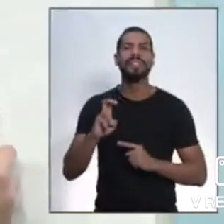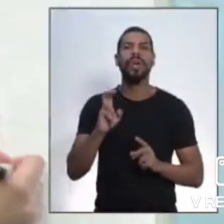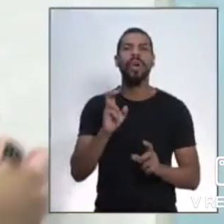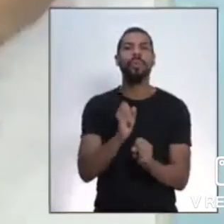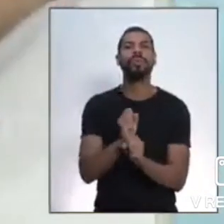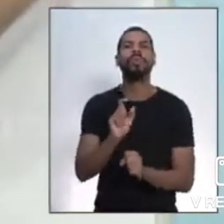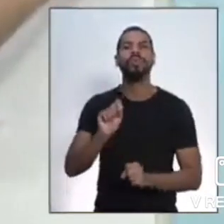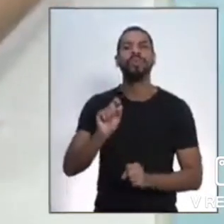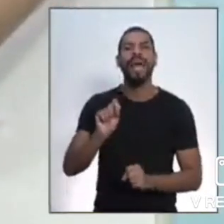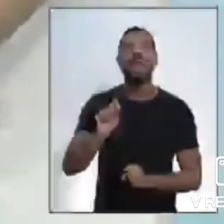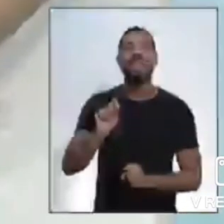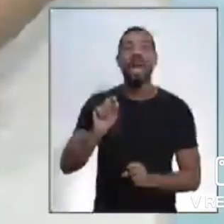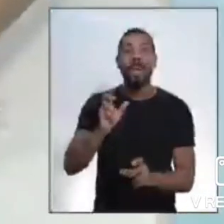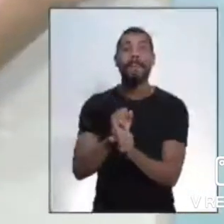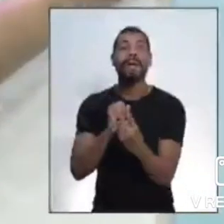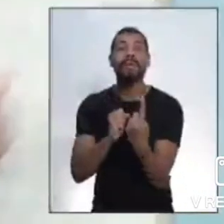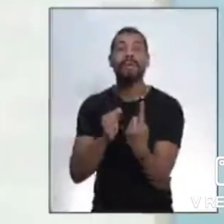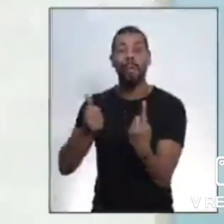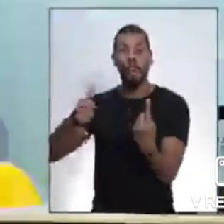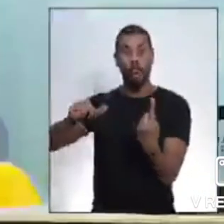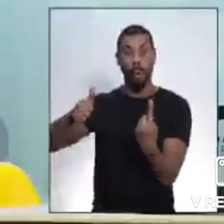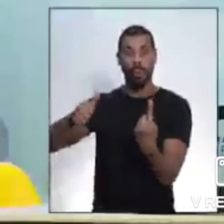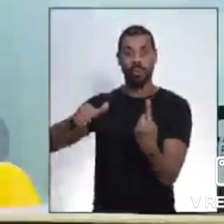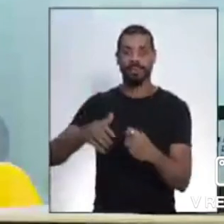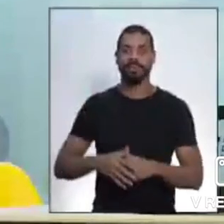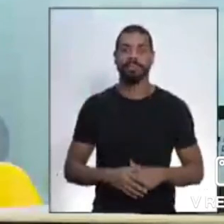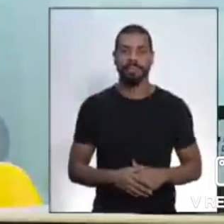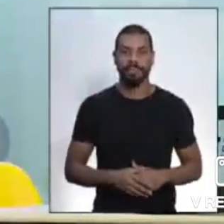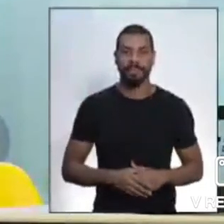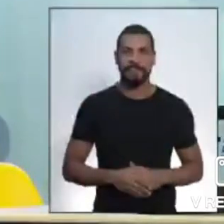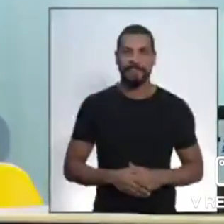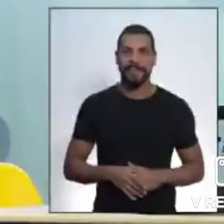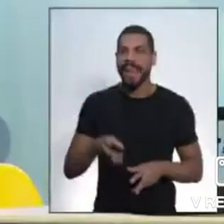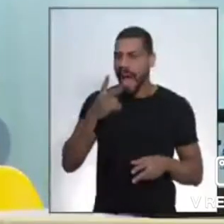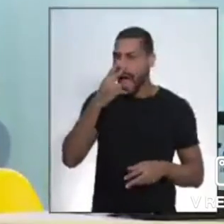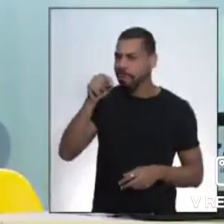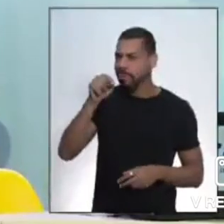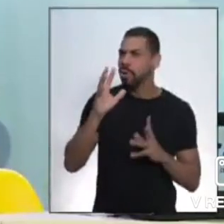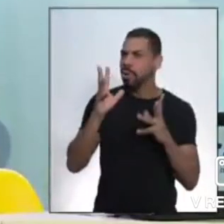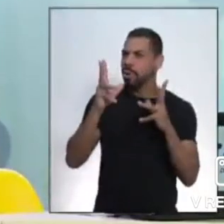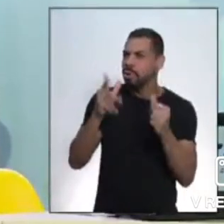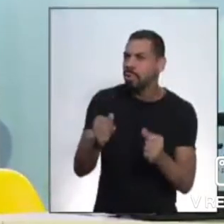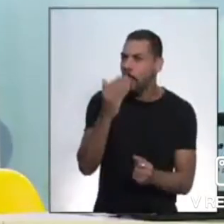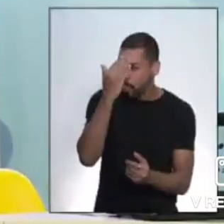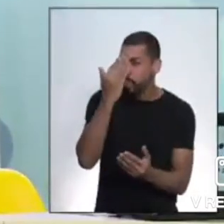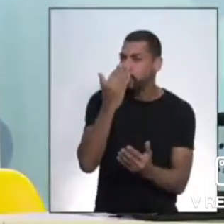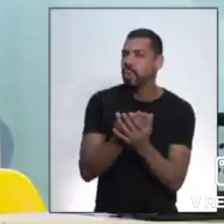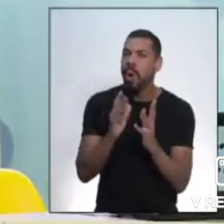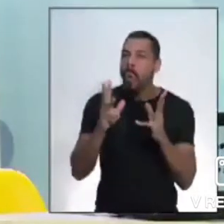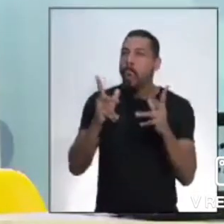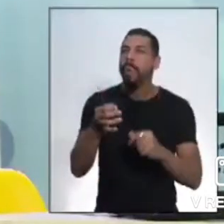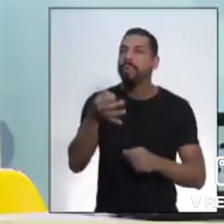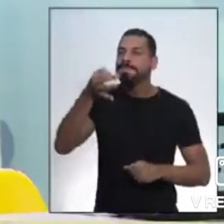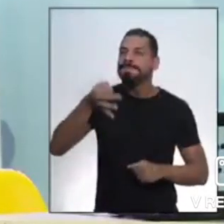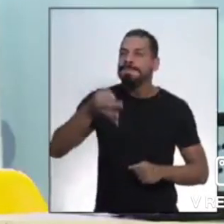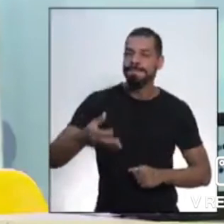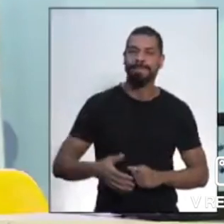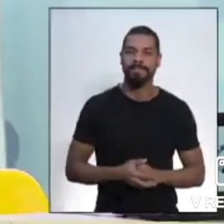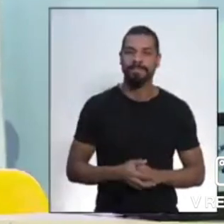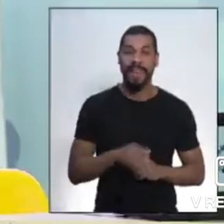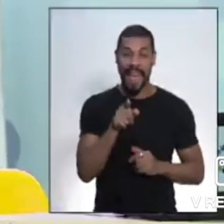1, 11. Essa é a sequência. Acredito que a maioria tenha acertado essa, né? Então, essa